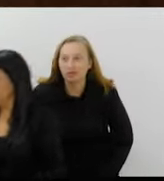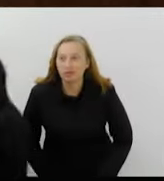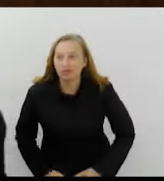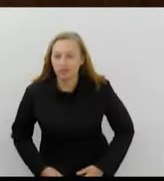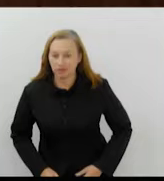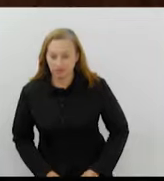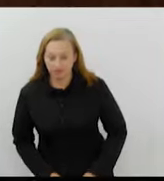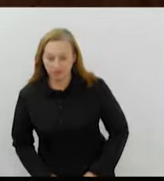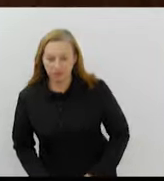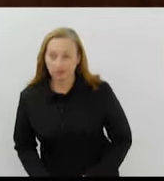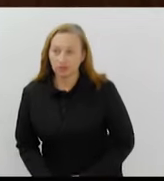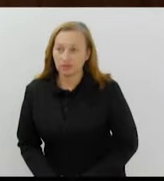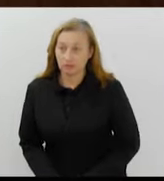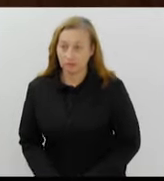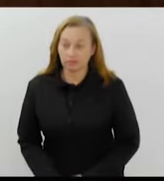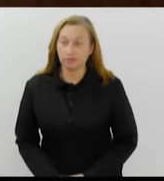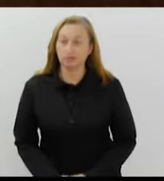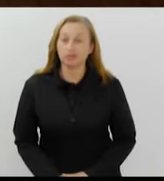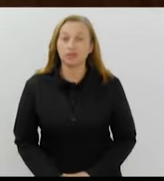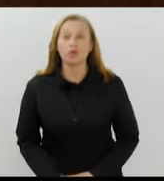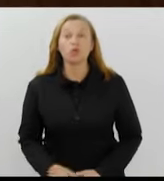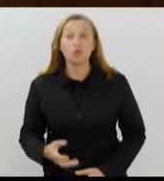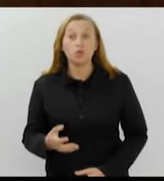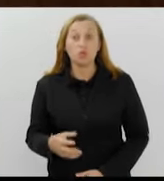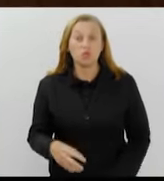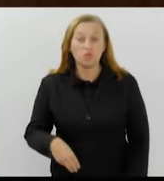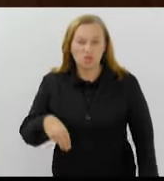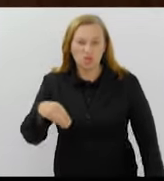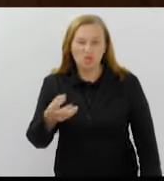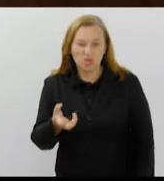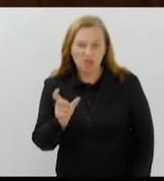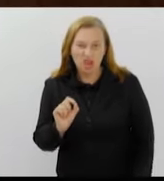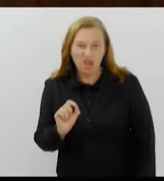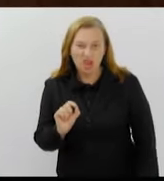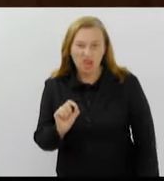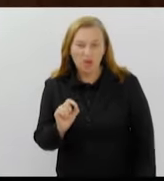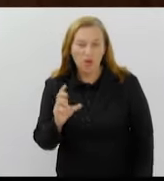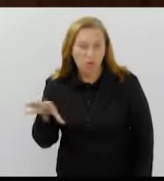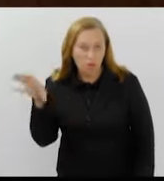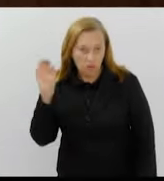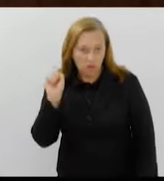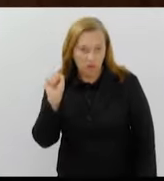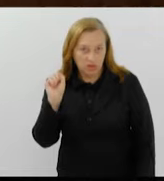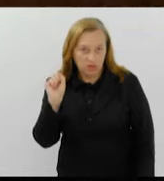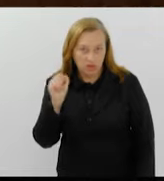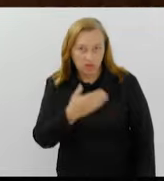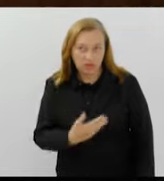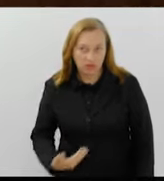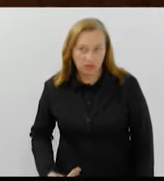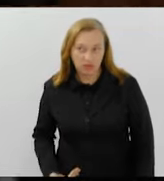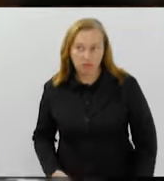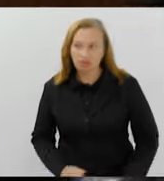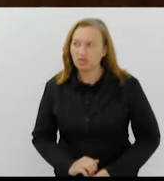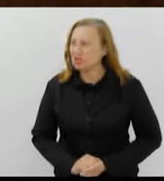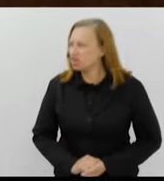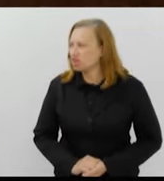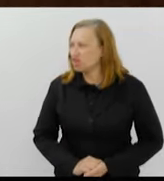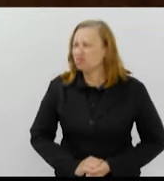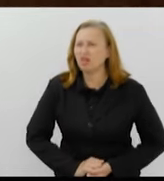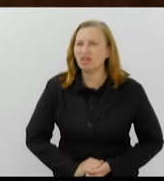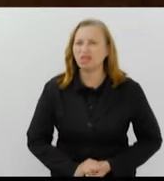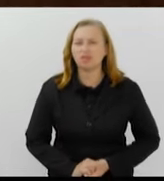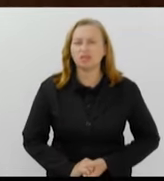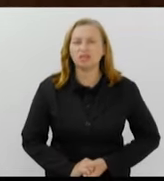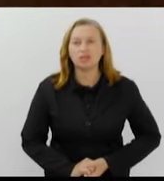falando o que o governador quer ouvir não falam o que o governador tem que ouvir e o governador por